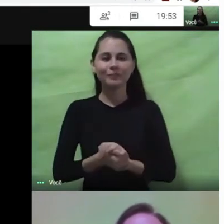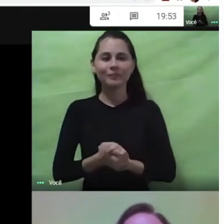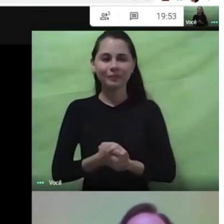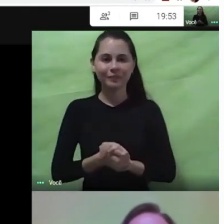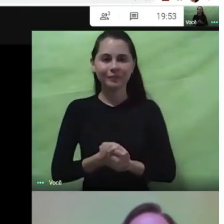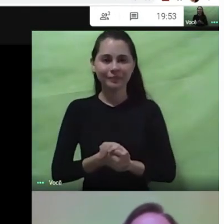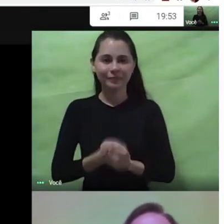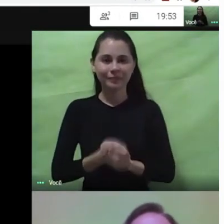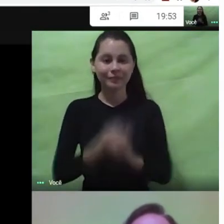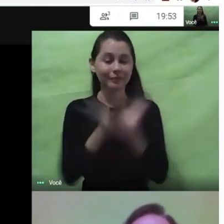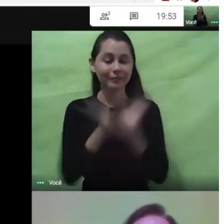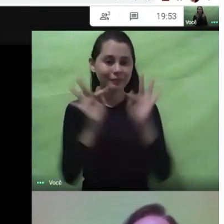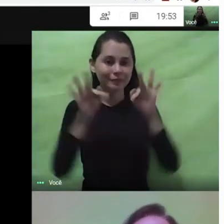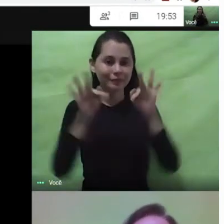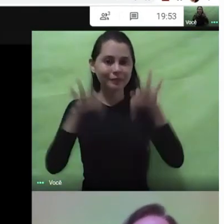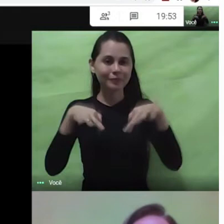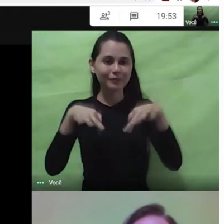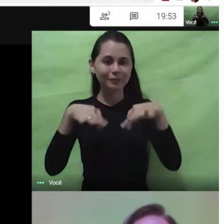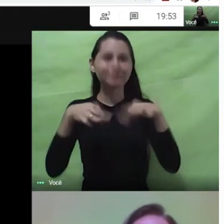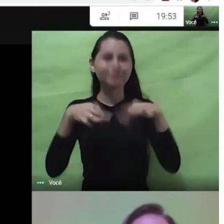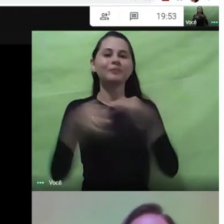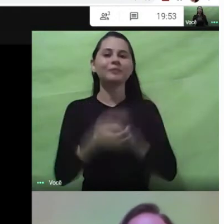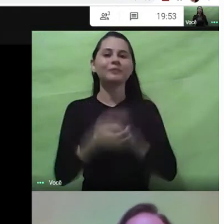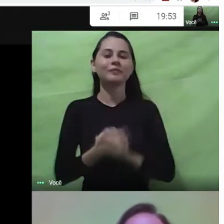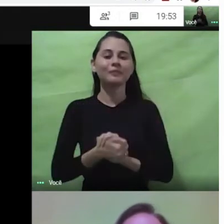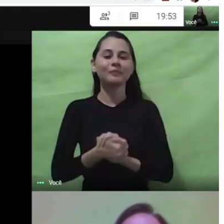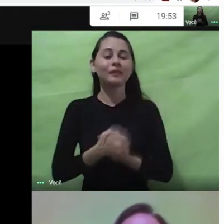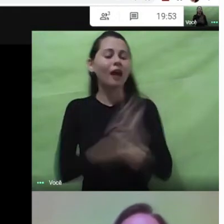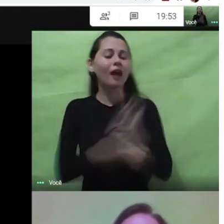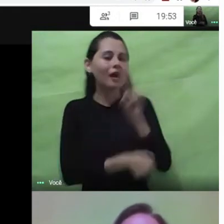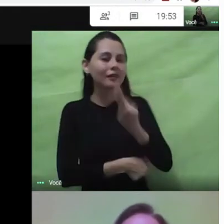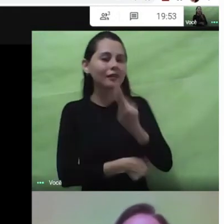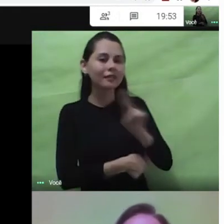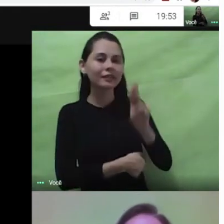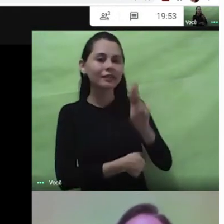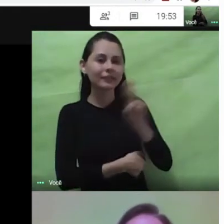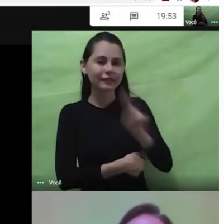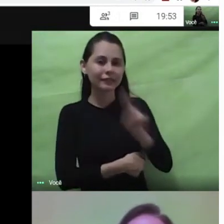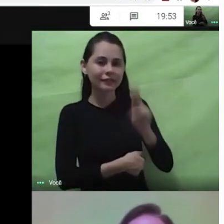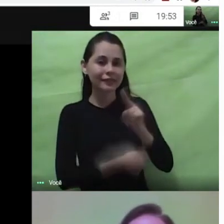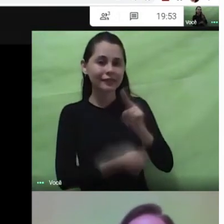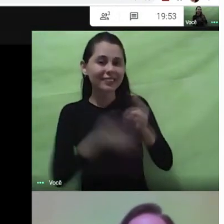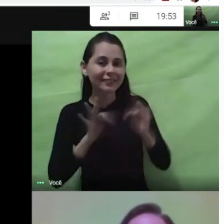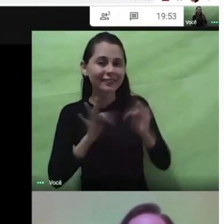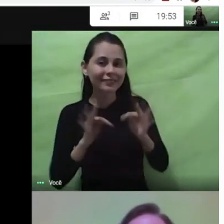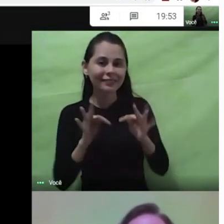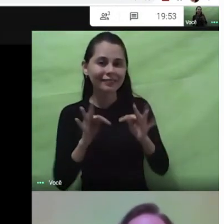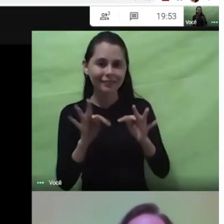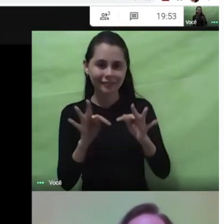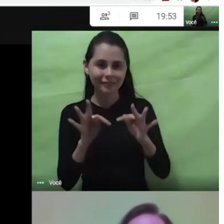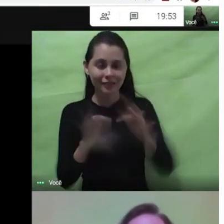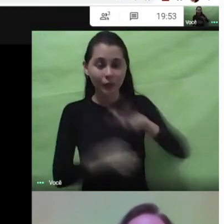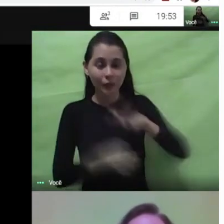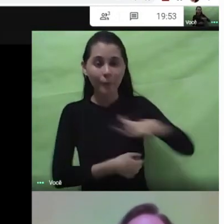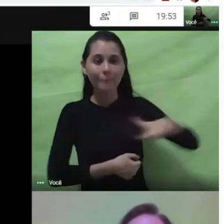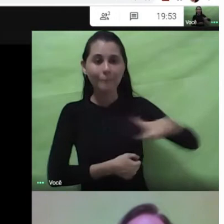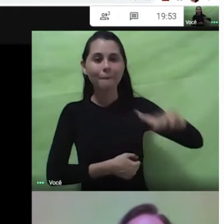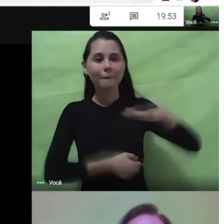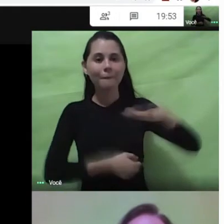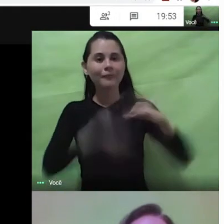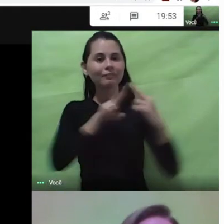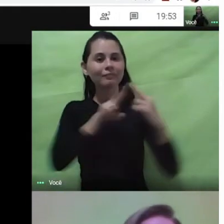As considerações finais. A utilização das tecnologias em ambientes